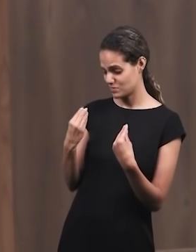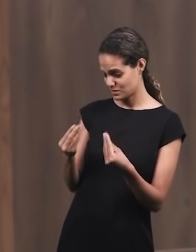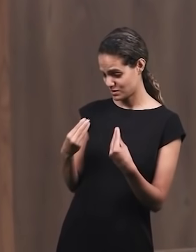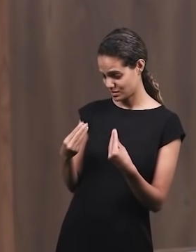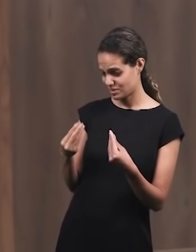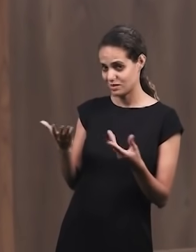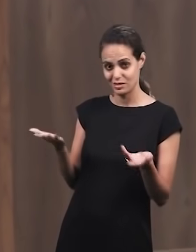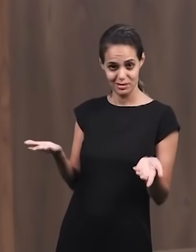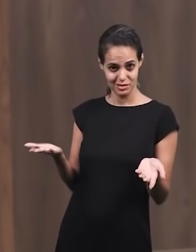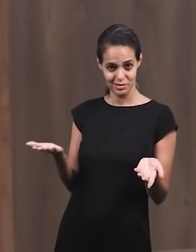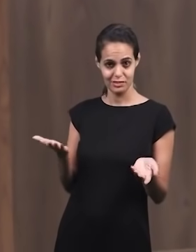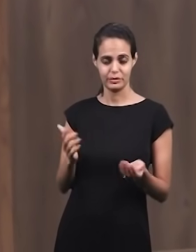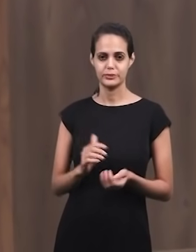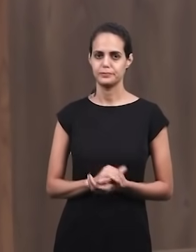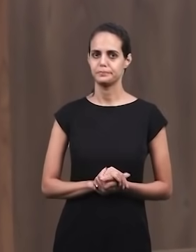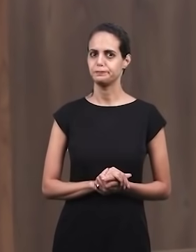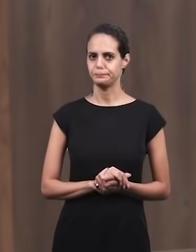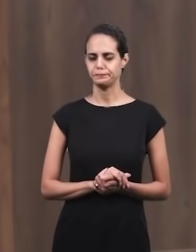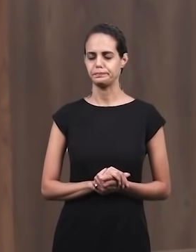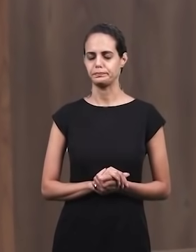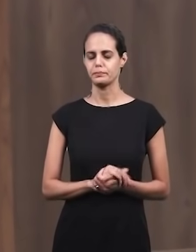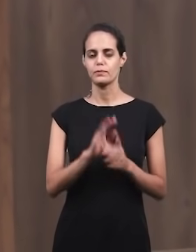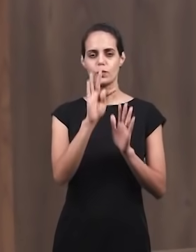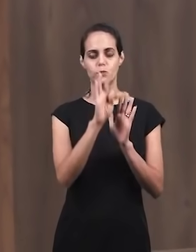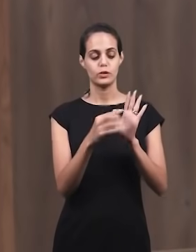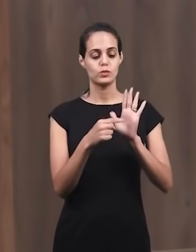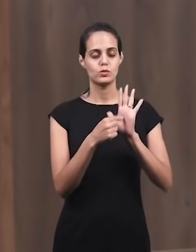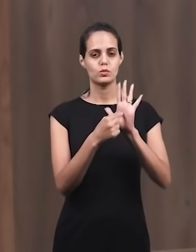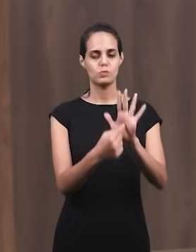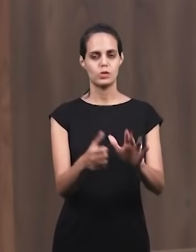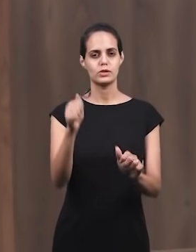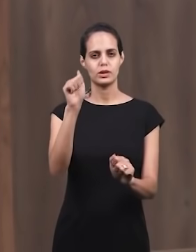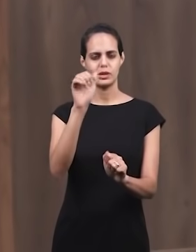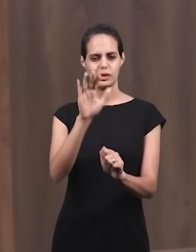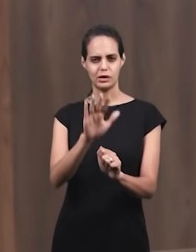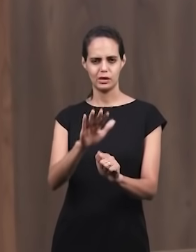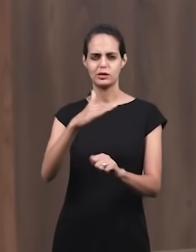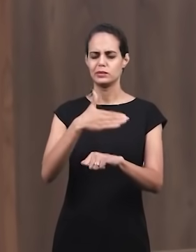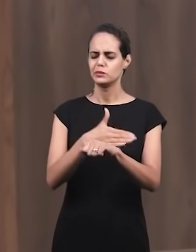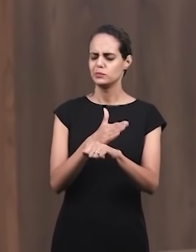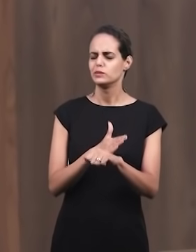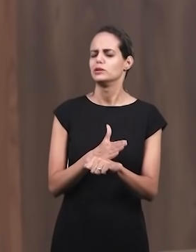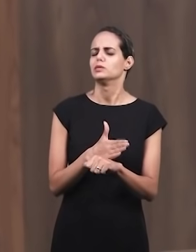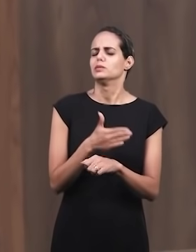resolveu, o texto diz que em toda a situação de aflição que ela passava por não gerar um filho,